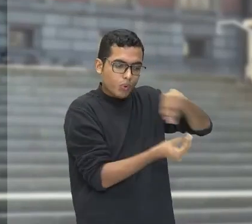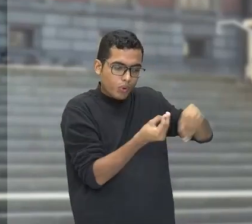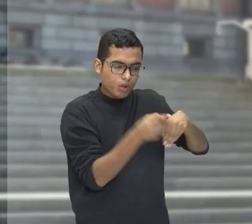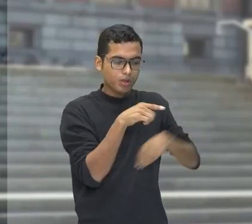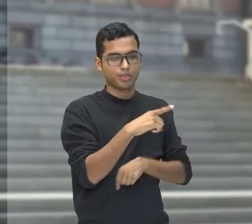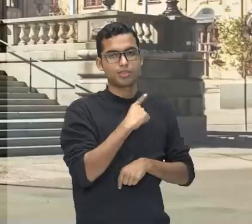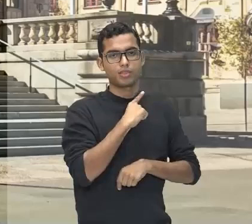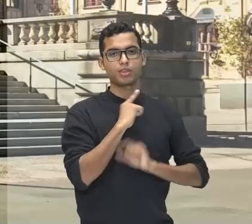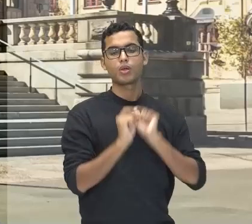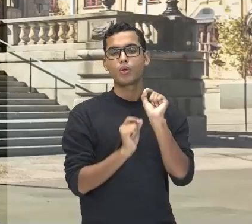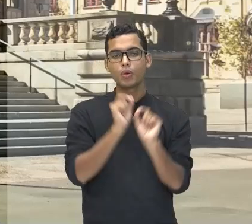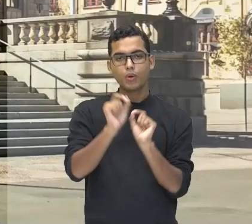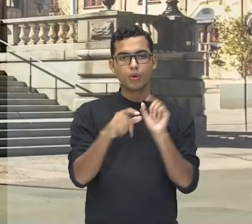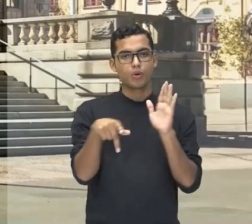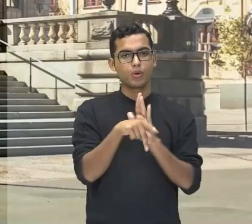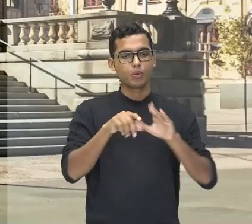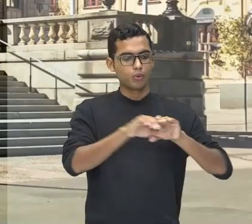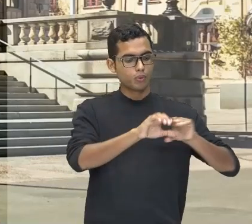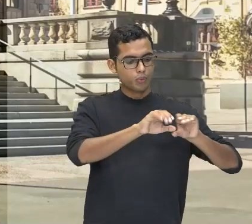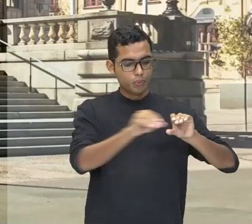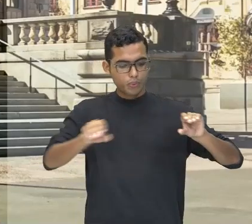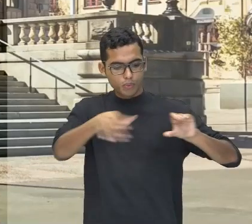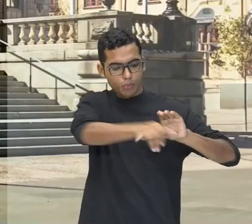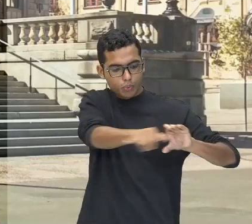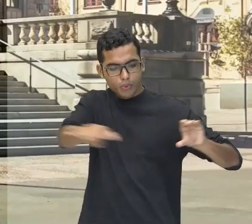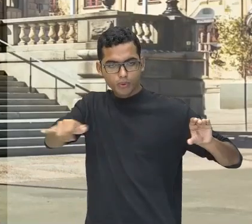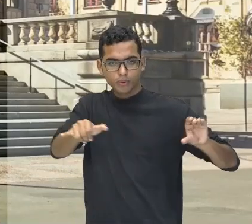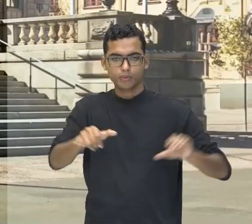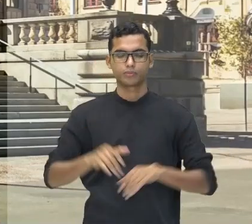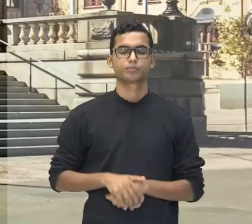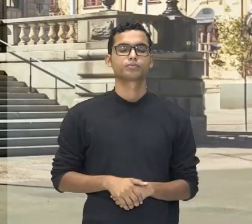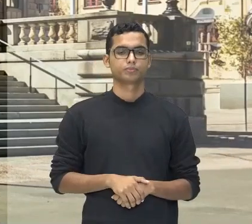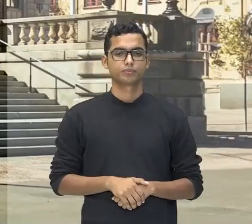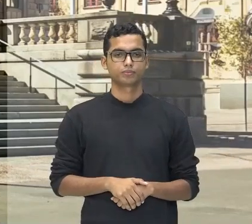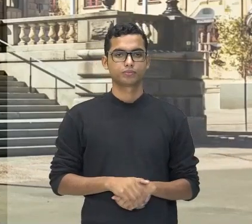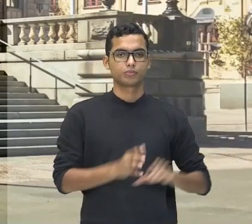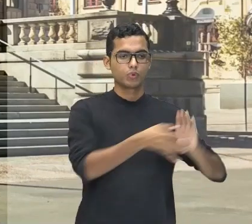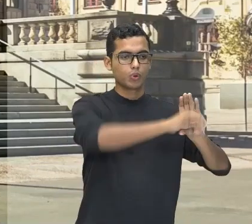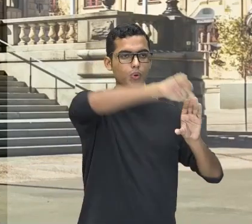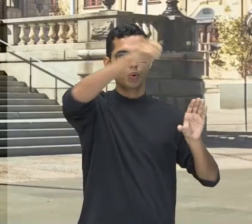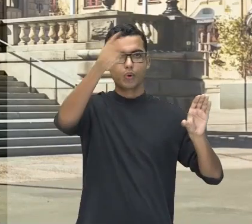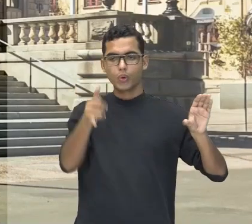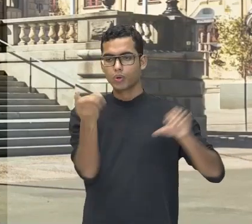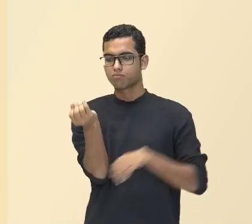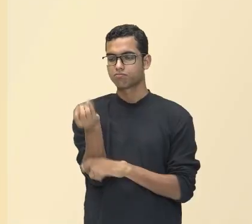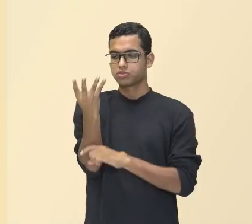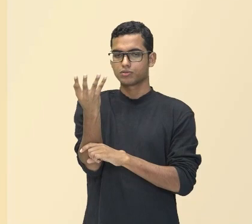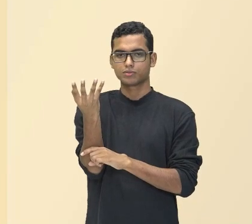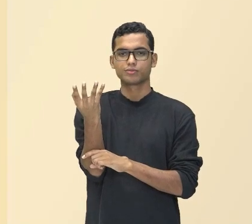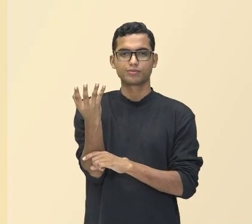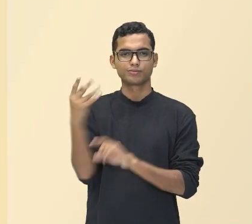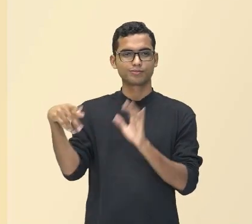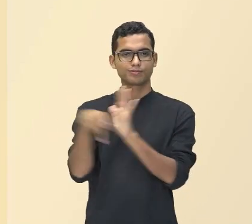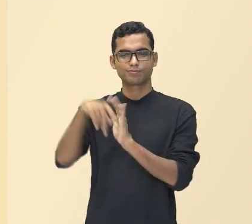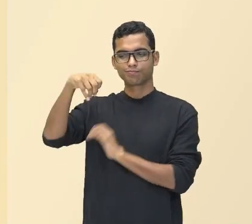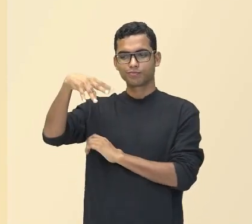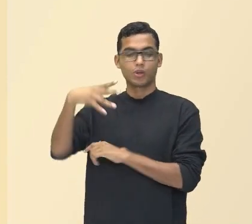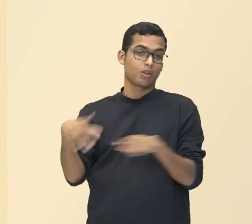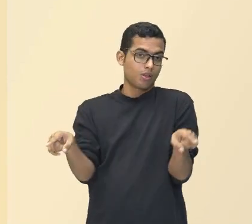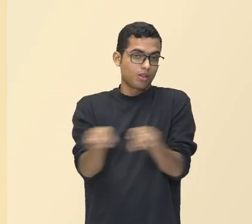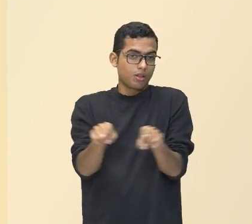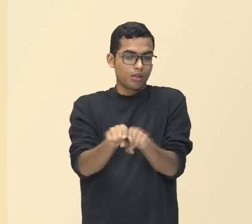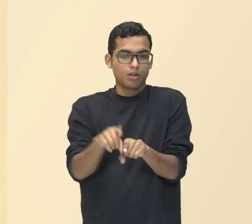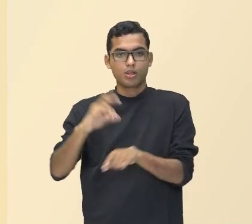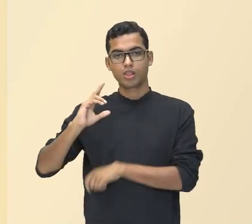corrente elétrica. Em seguida, ele pegou um outro recipiente, adicionou